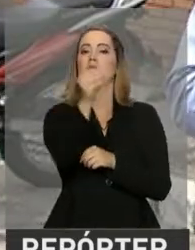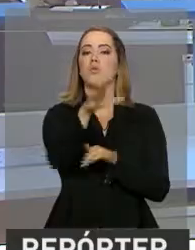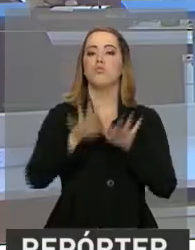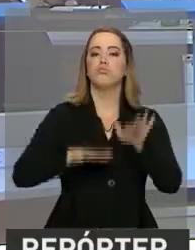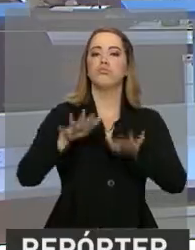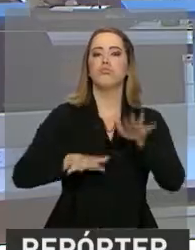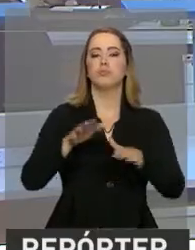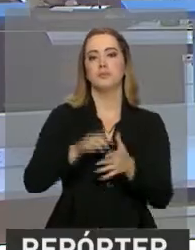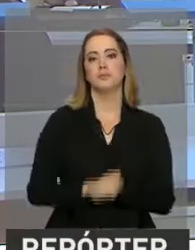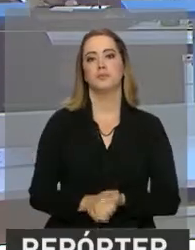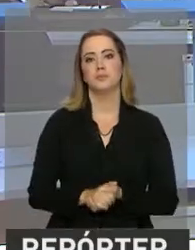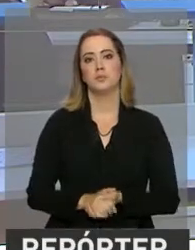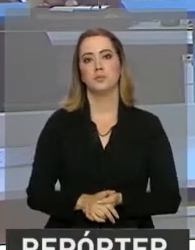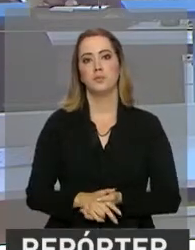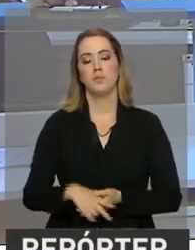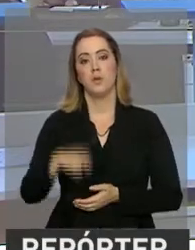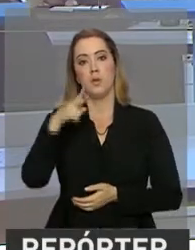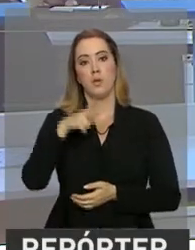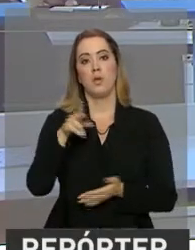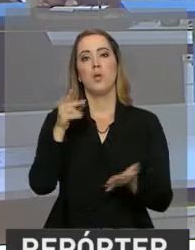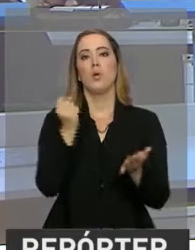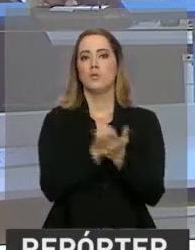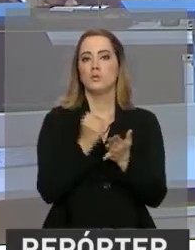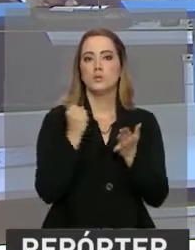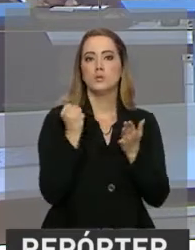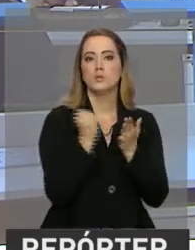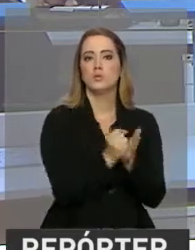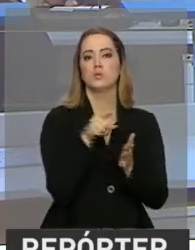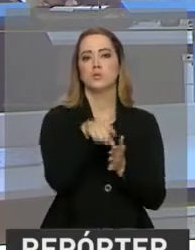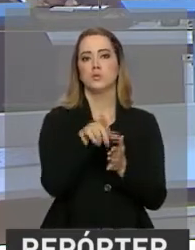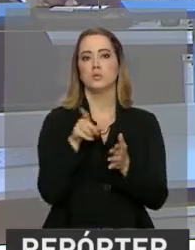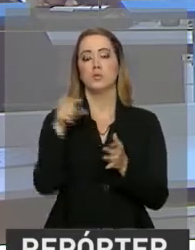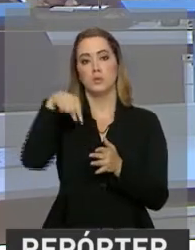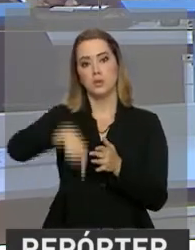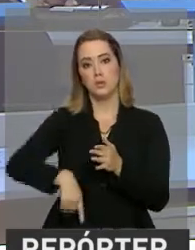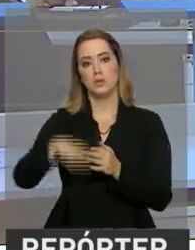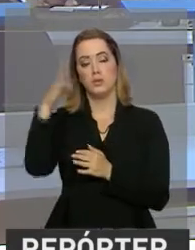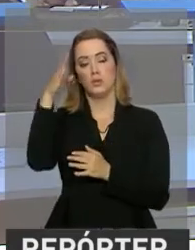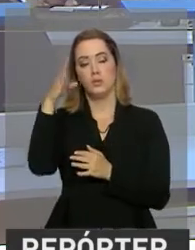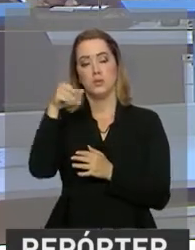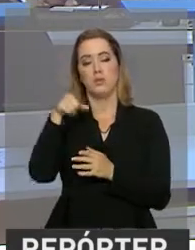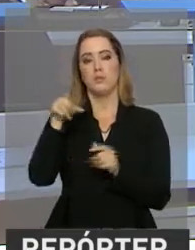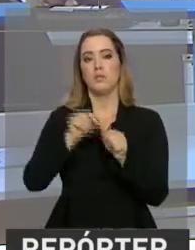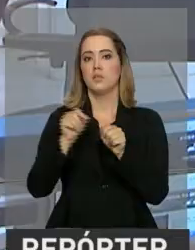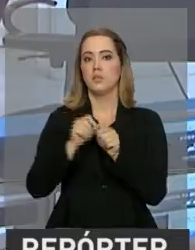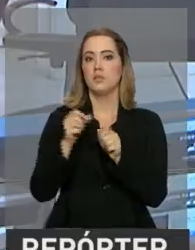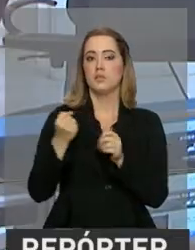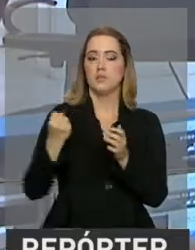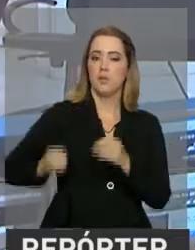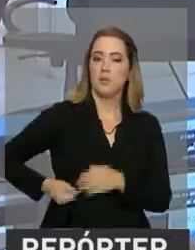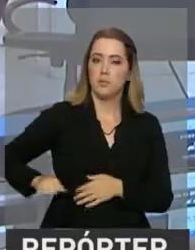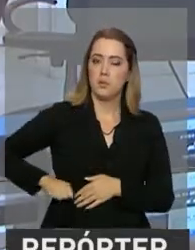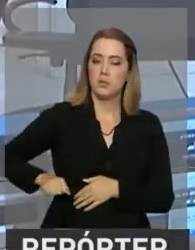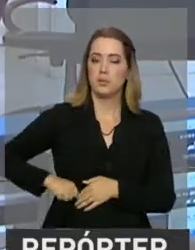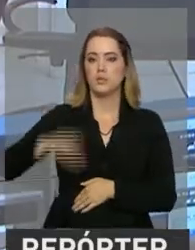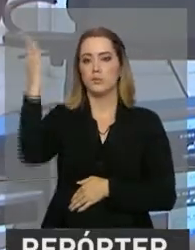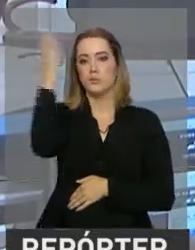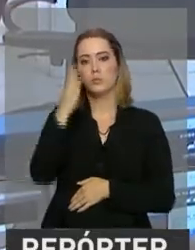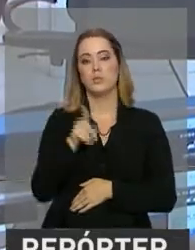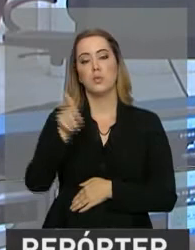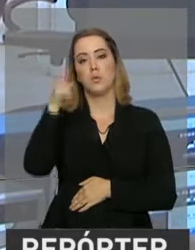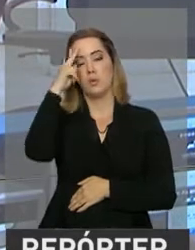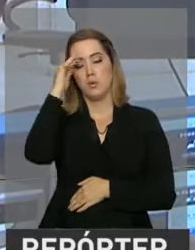2010 os vistos PR os haitianos são expedidos na embaix do Brasil lá no Haiti em Porto Príncipe os jogos